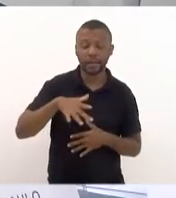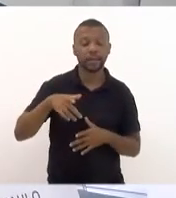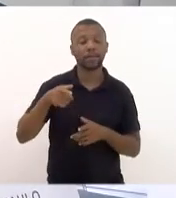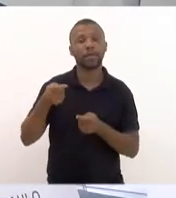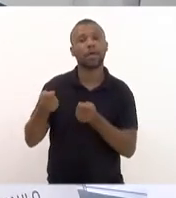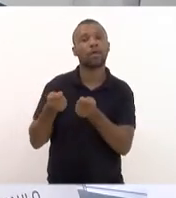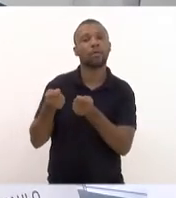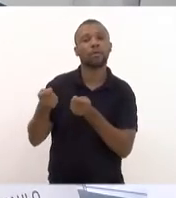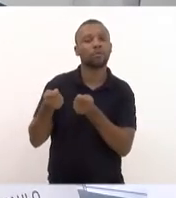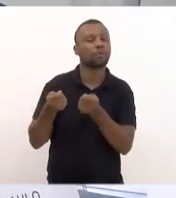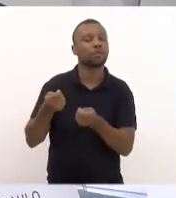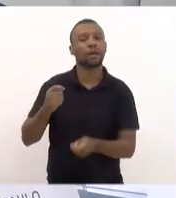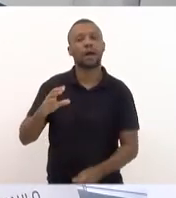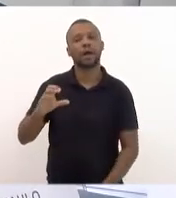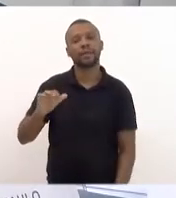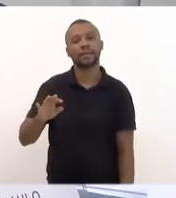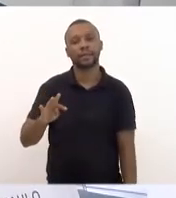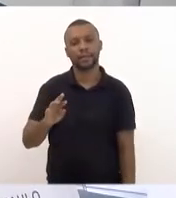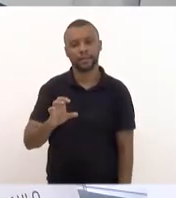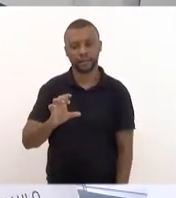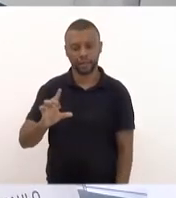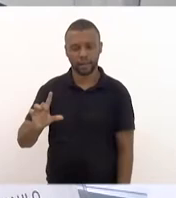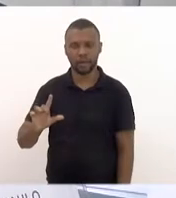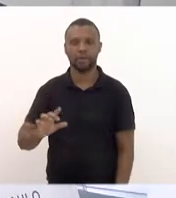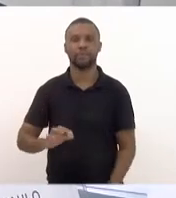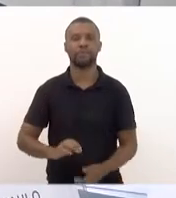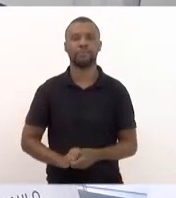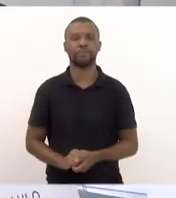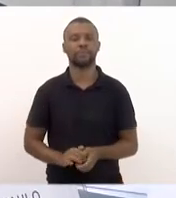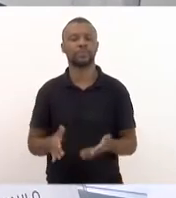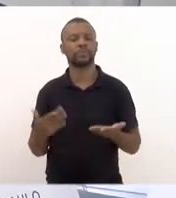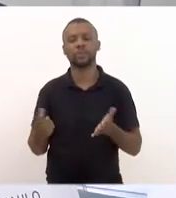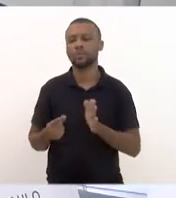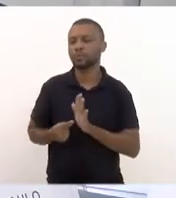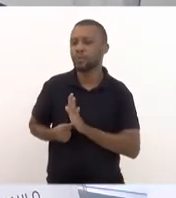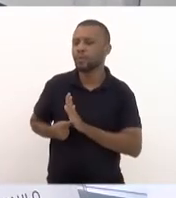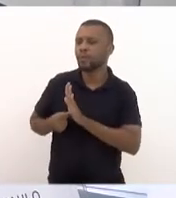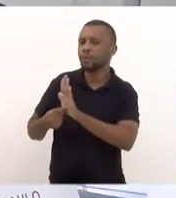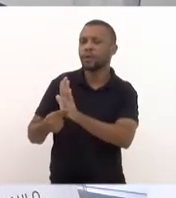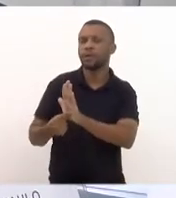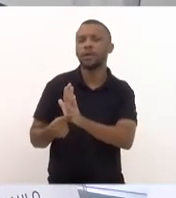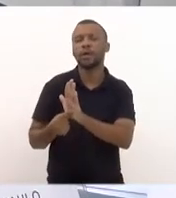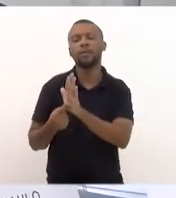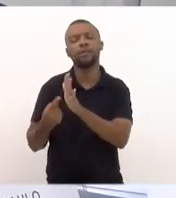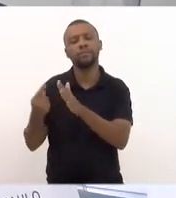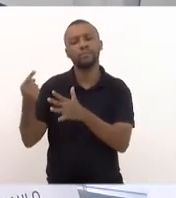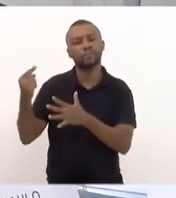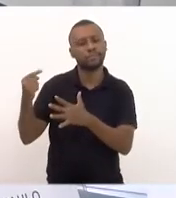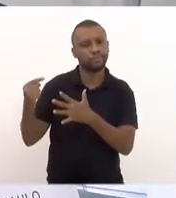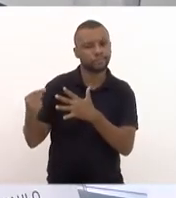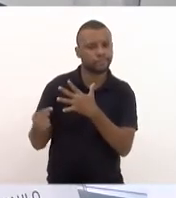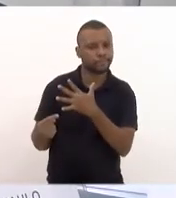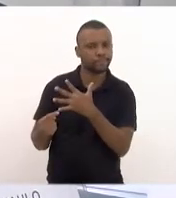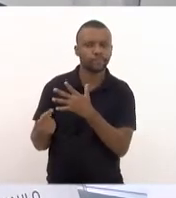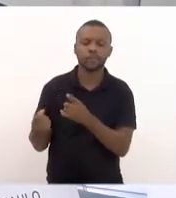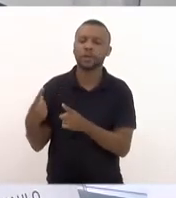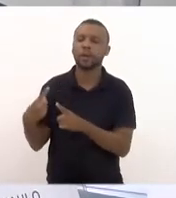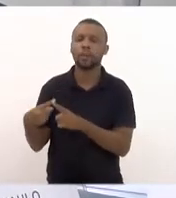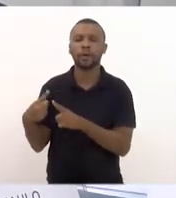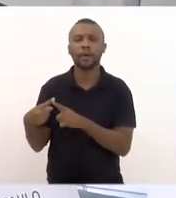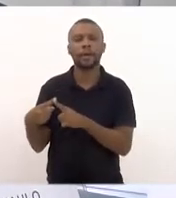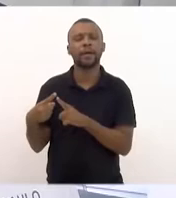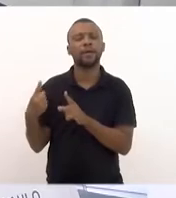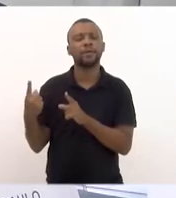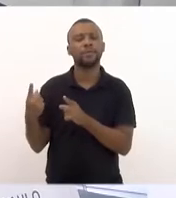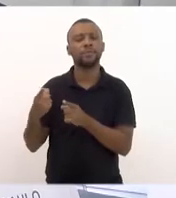da Central. Né? Mas eu estou colocando isso porque, para ter, né,